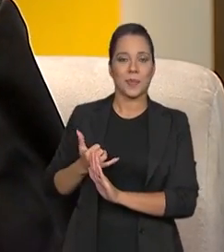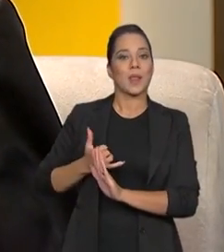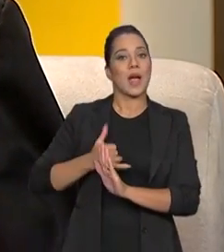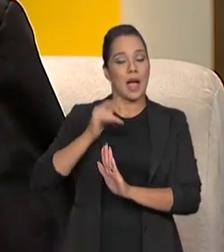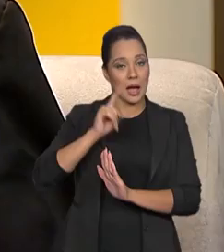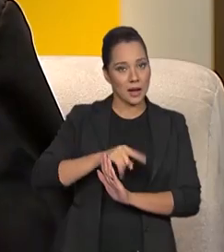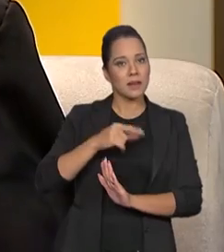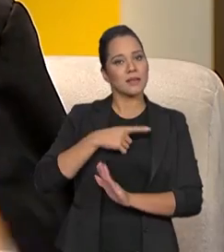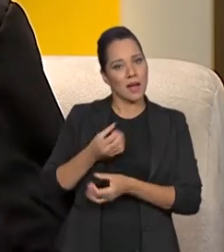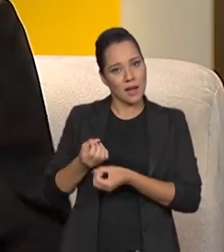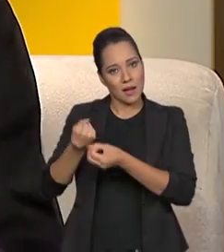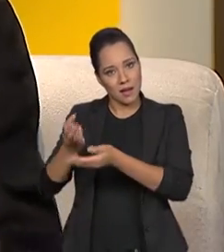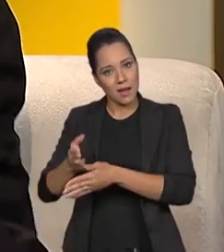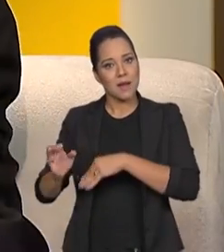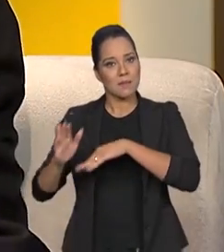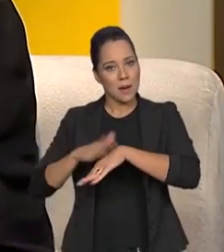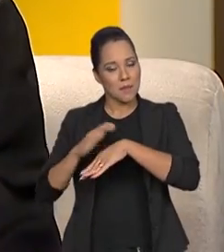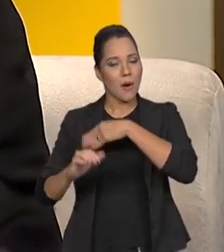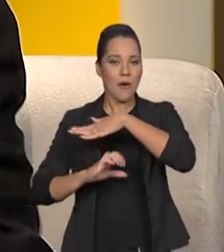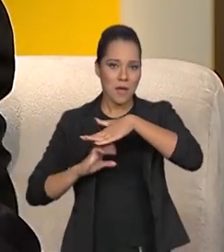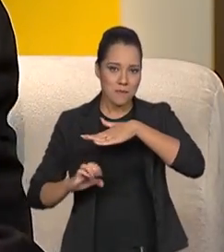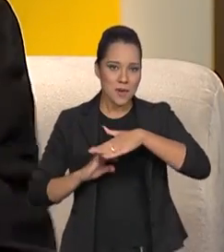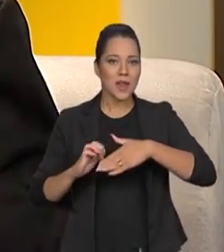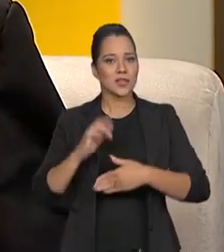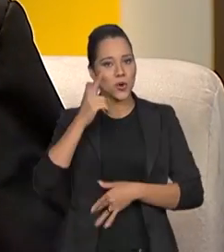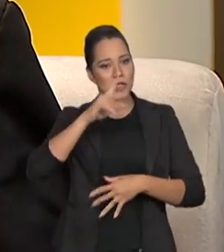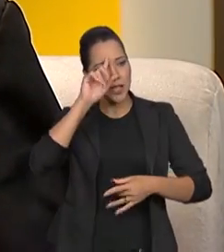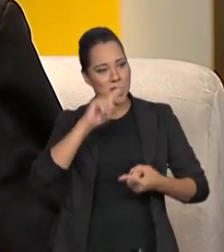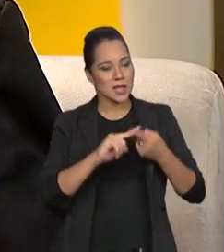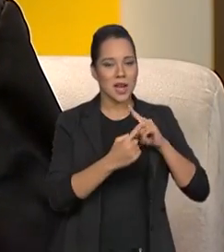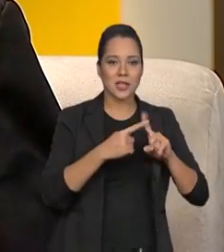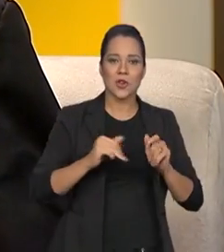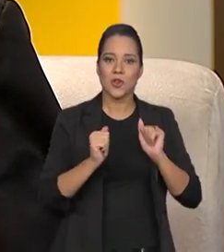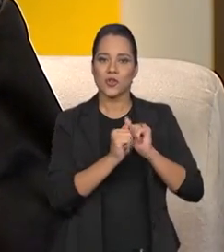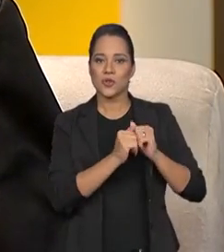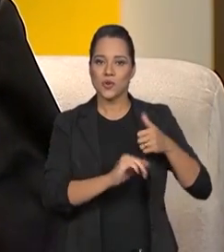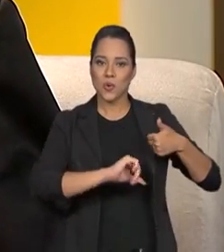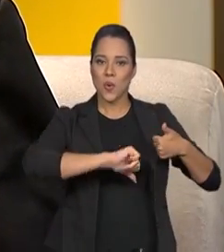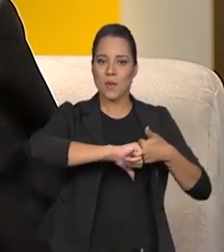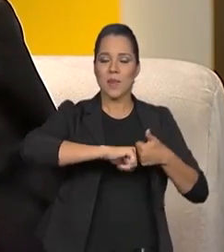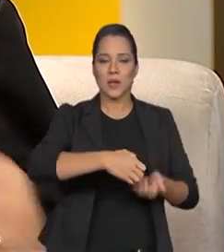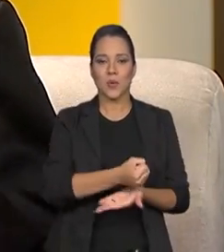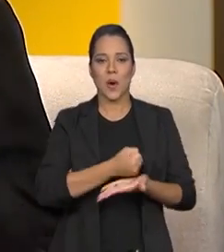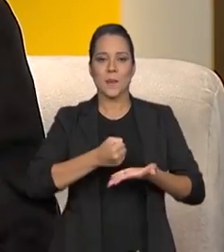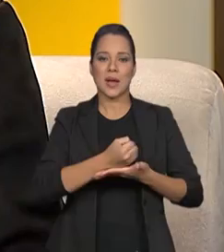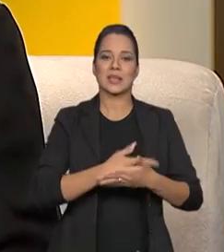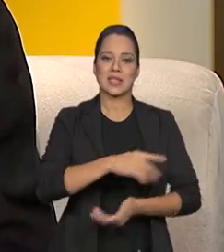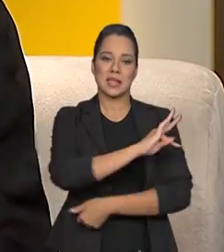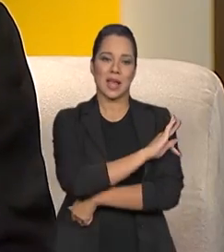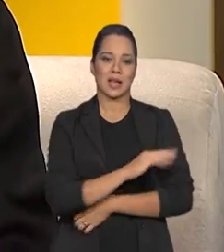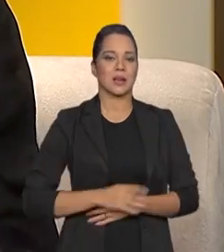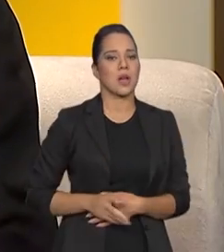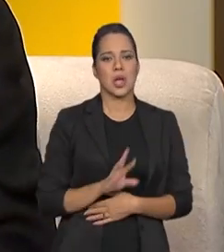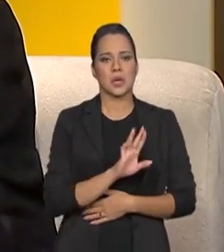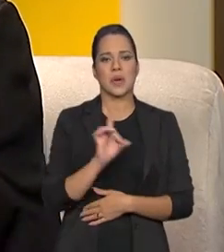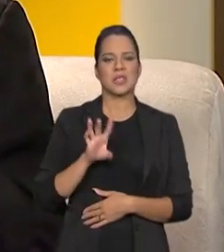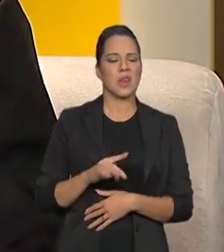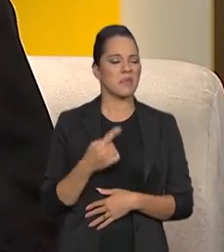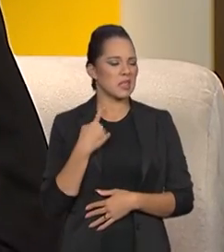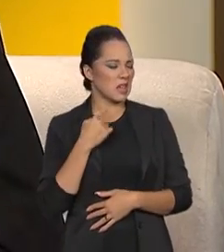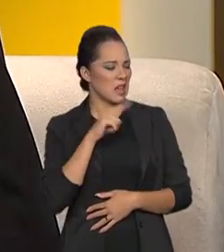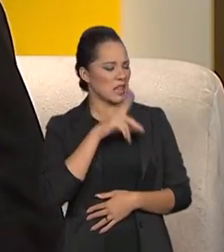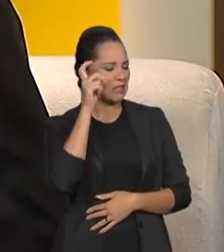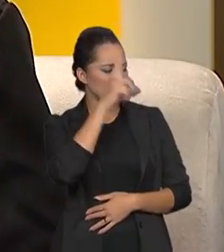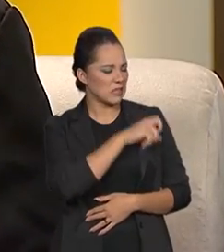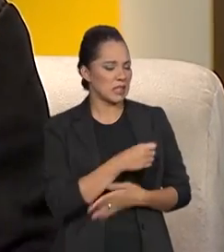aí você dá instrumentos para o próprio mercado poder interagir com o Inmetro numa base técnica e não Às vezes simplesmente ficar Ah